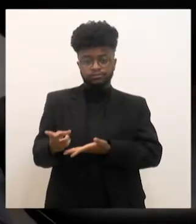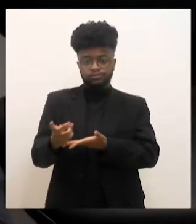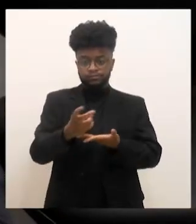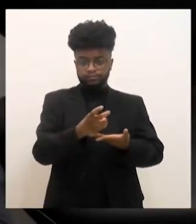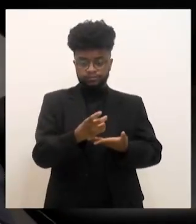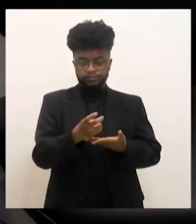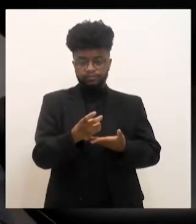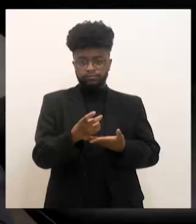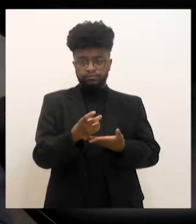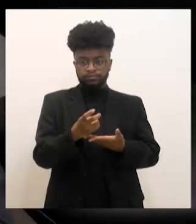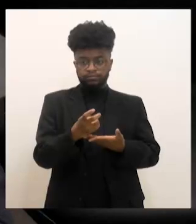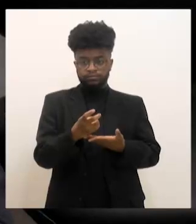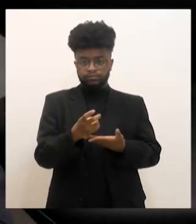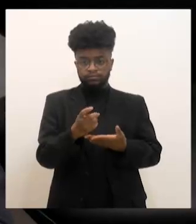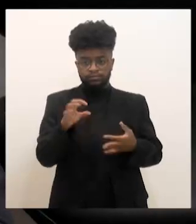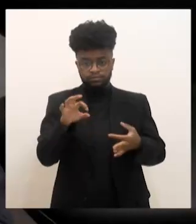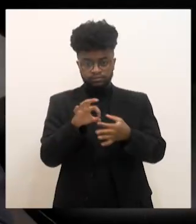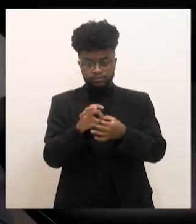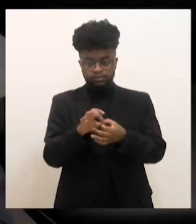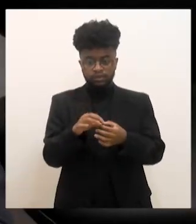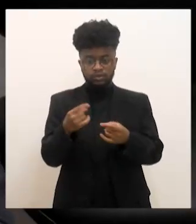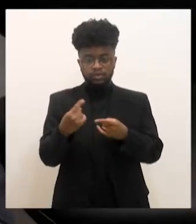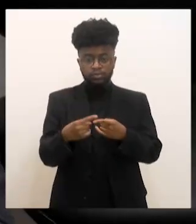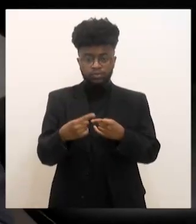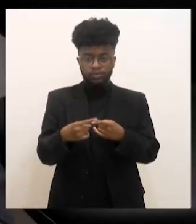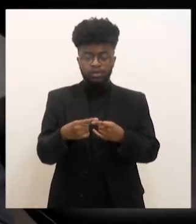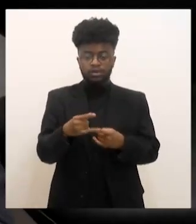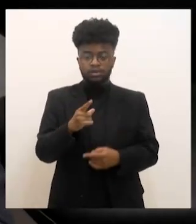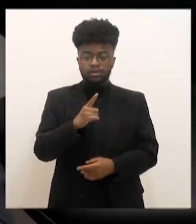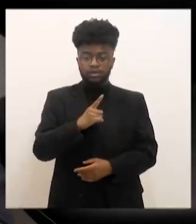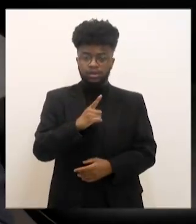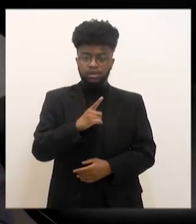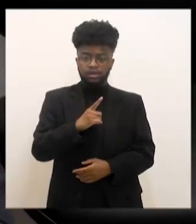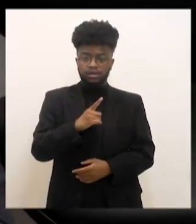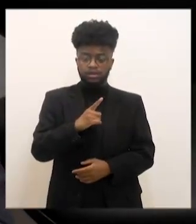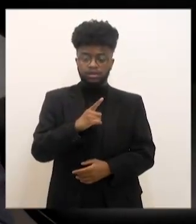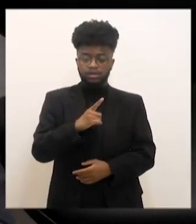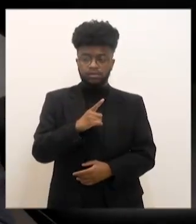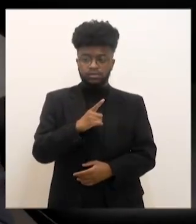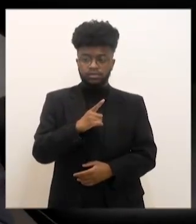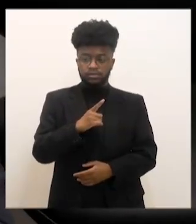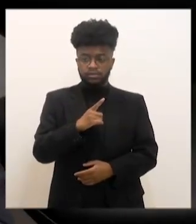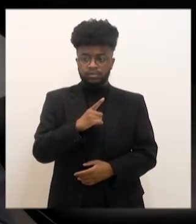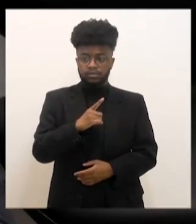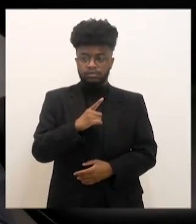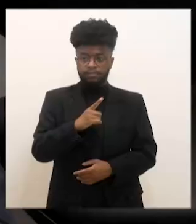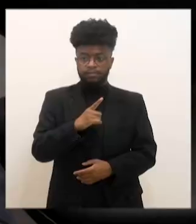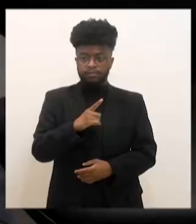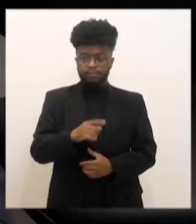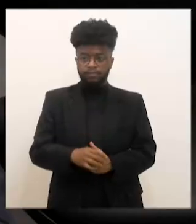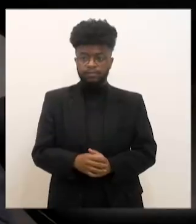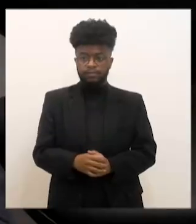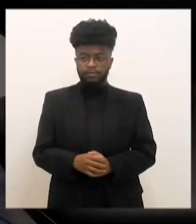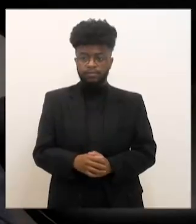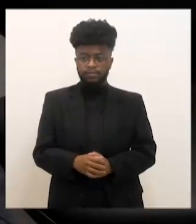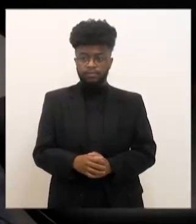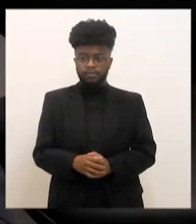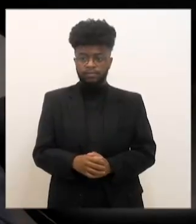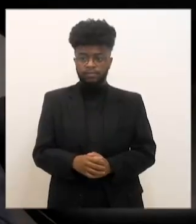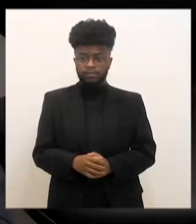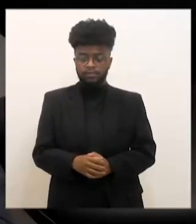natureza vinculada, porque existe a natureza de natureza